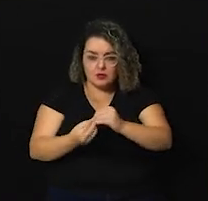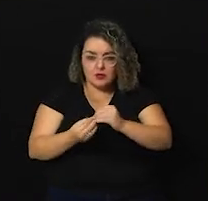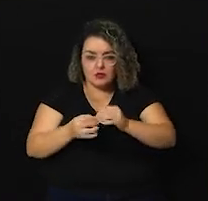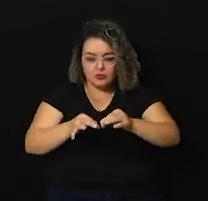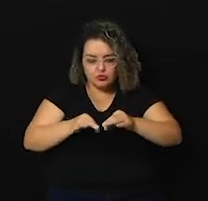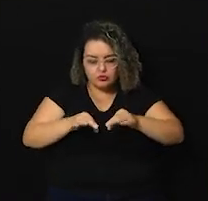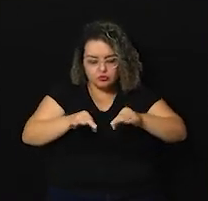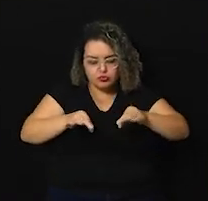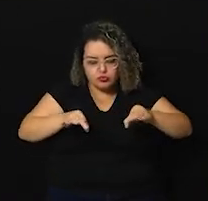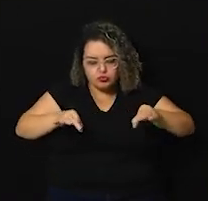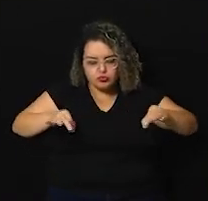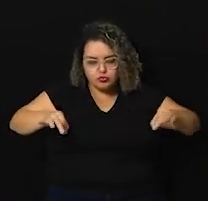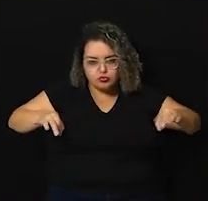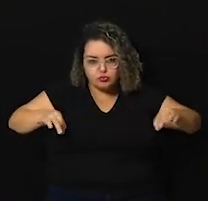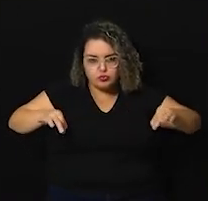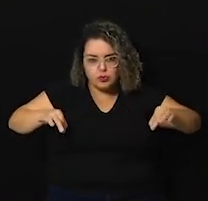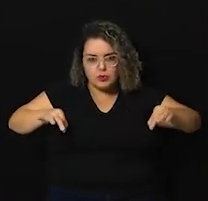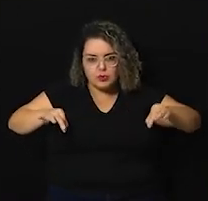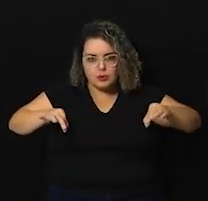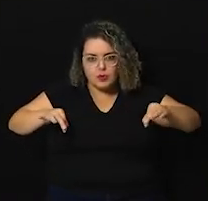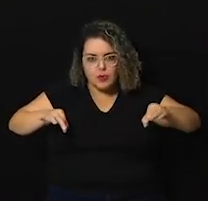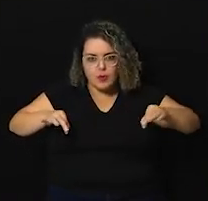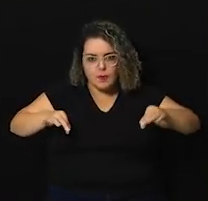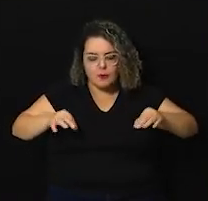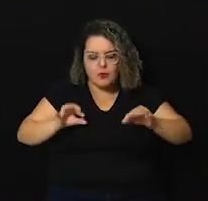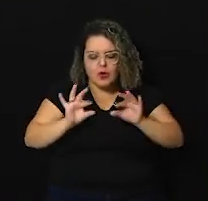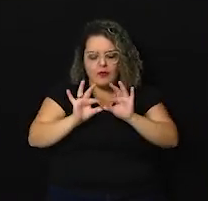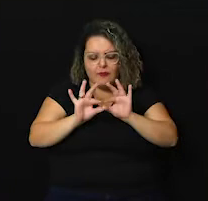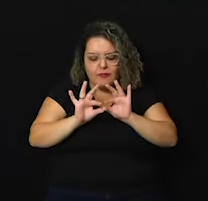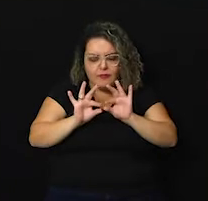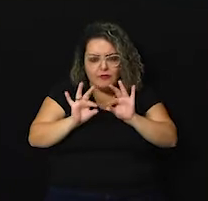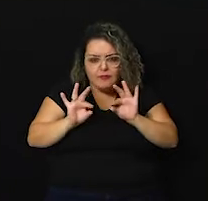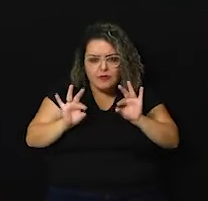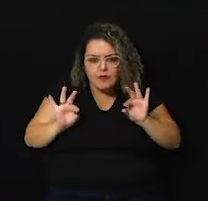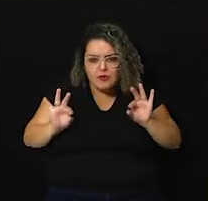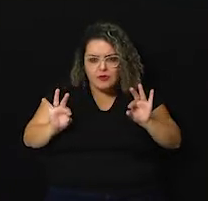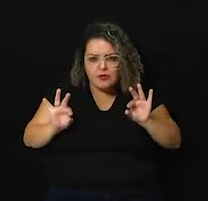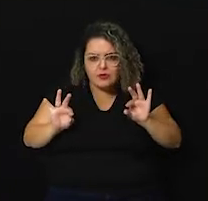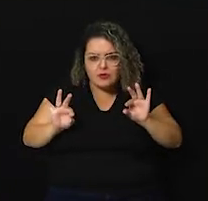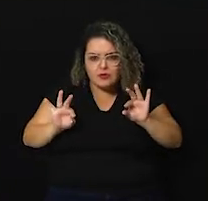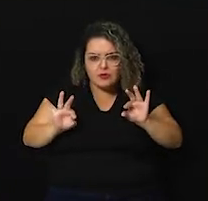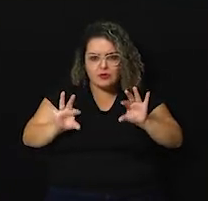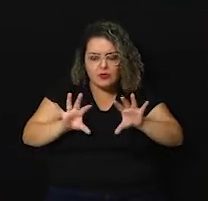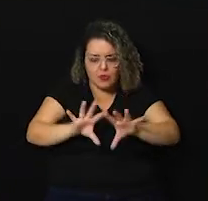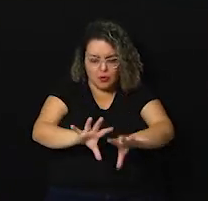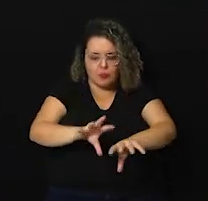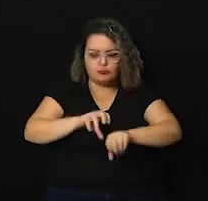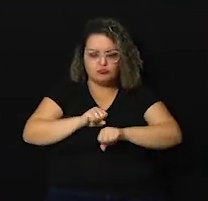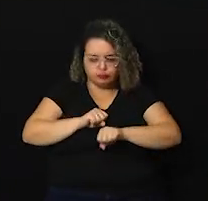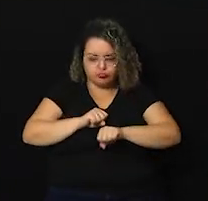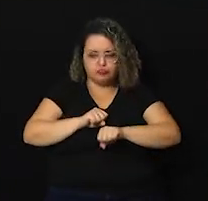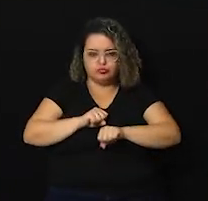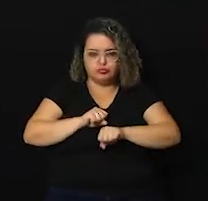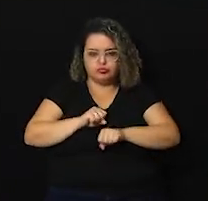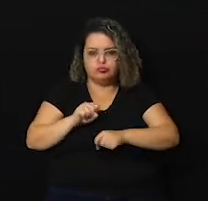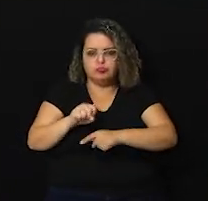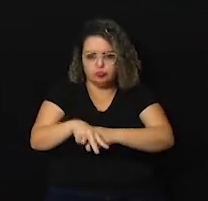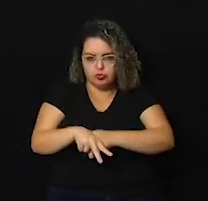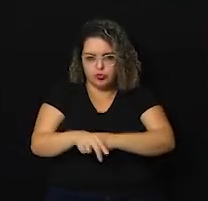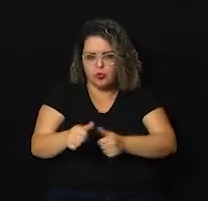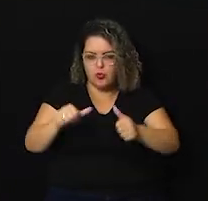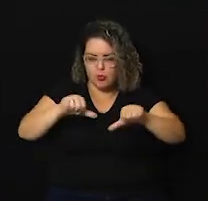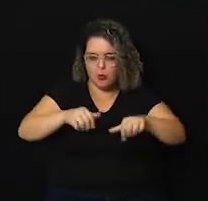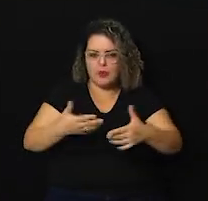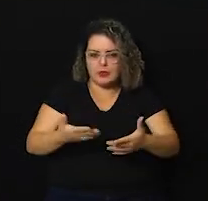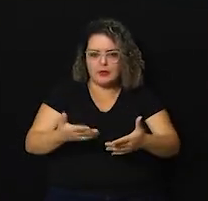tênis. Ela é fininha. Qualquer lesão nessa camada, ela provoca a absorção de substâncias que fazem mal.